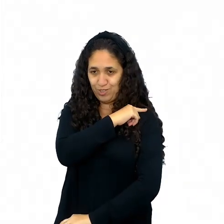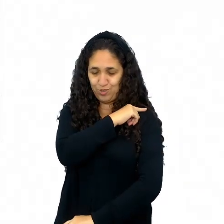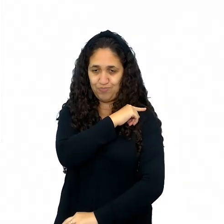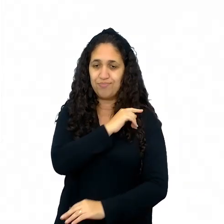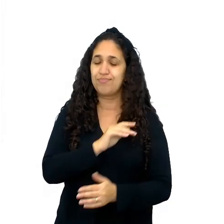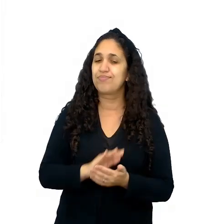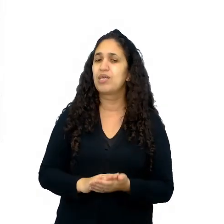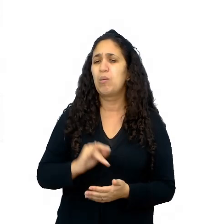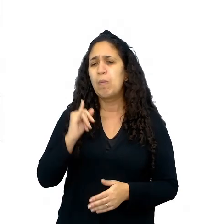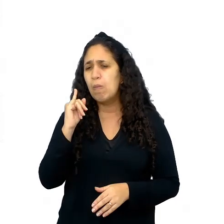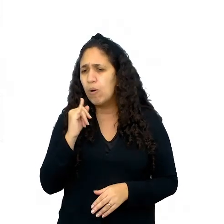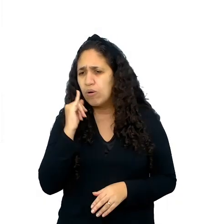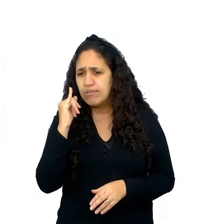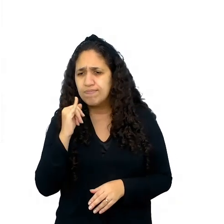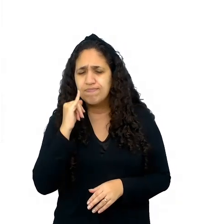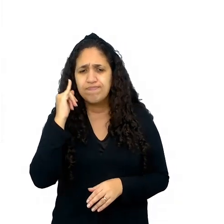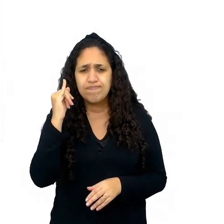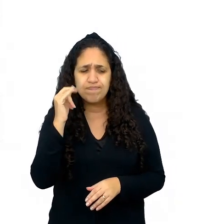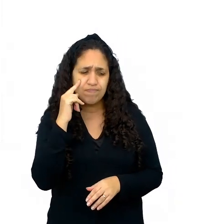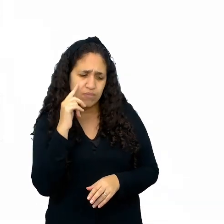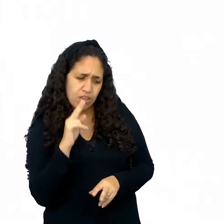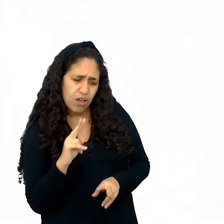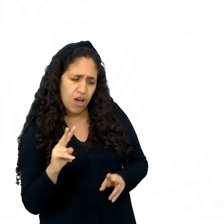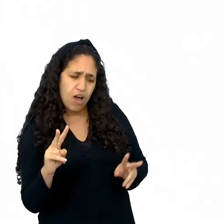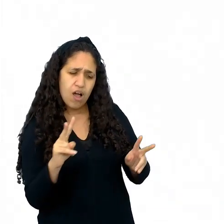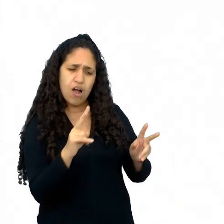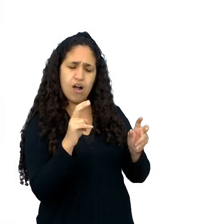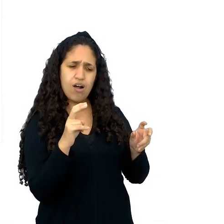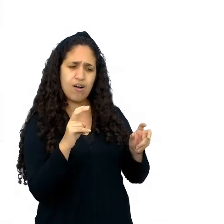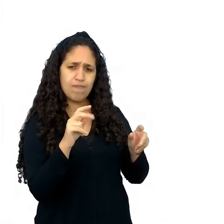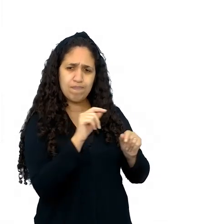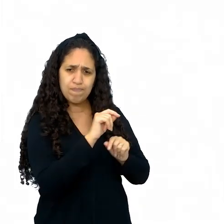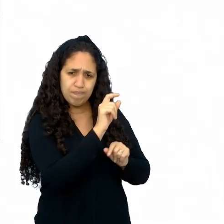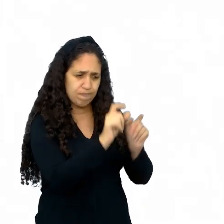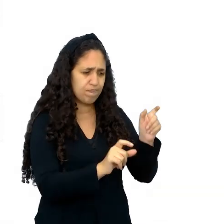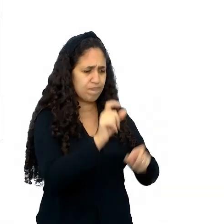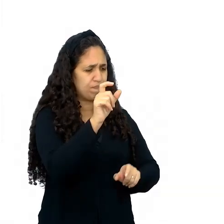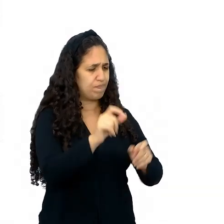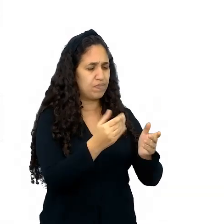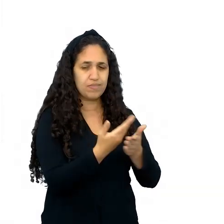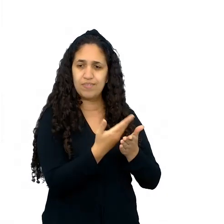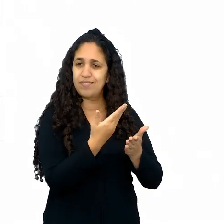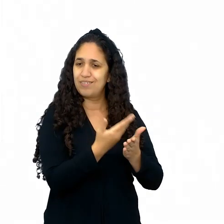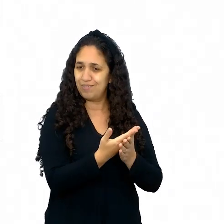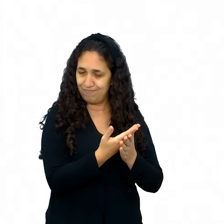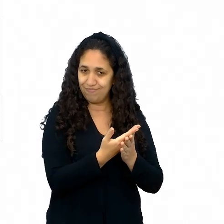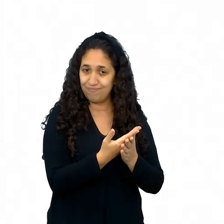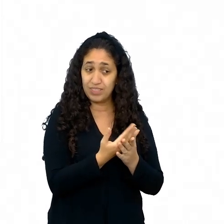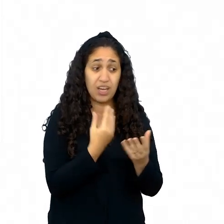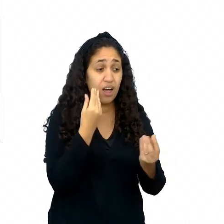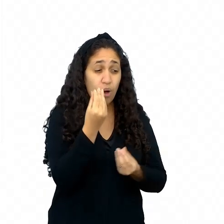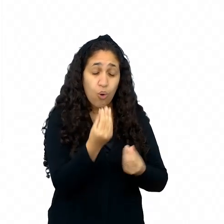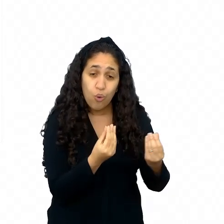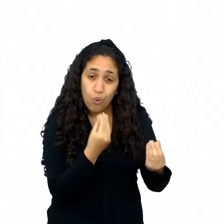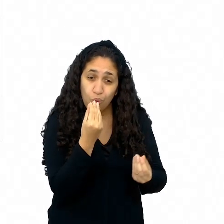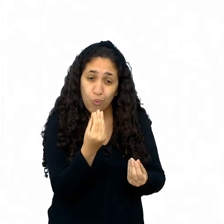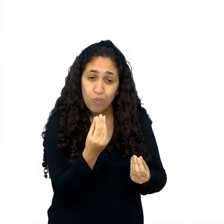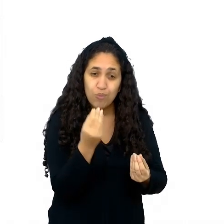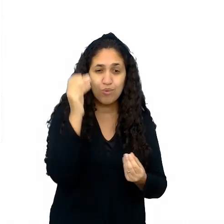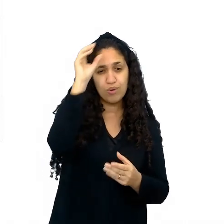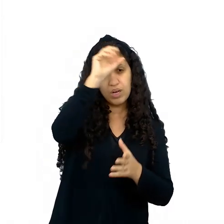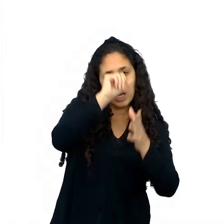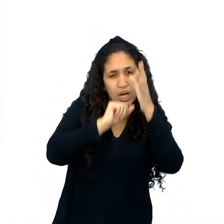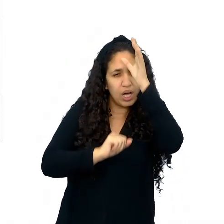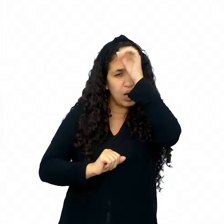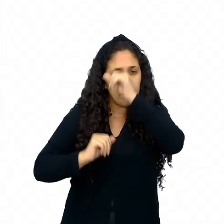importante ainda, o olhar para essa condição do estudante, ou seja, para como o estudante desenvolveu as aprendizagens